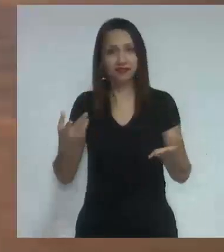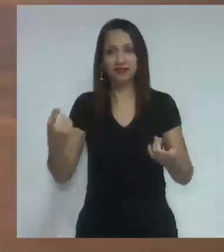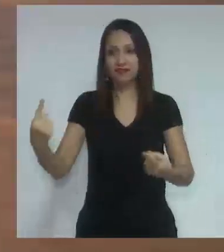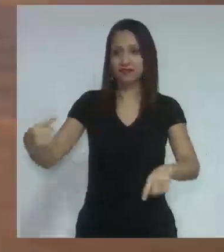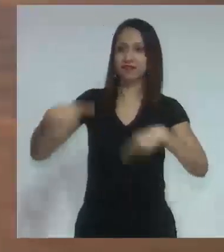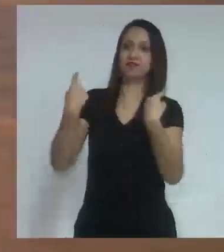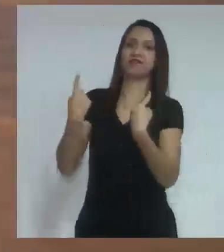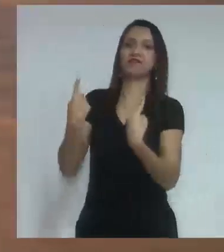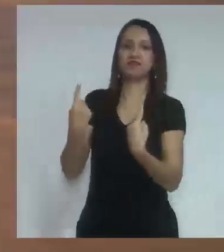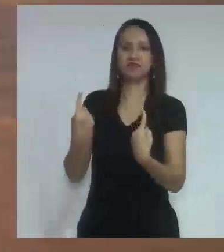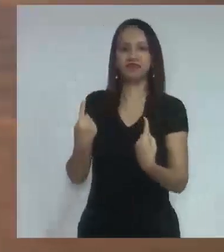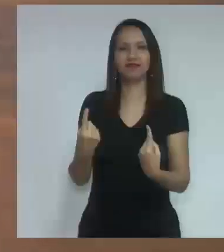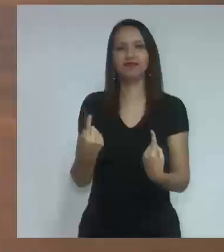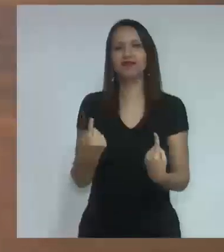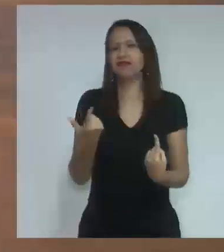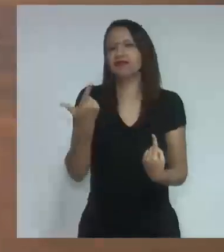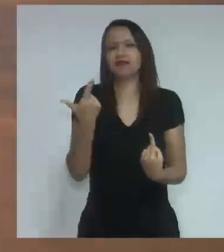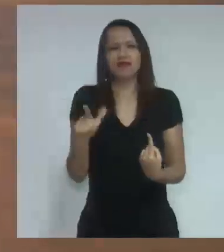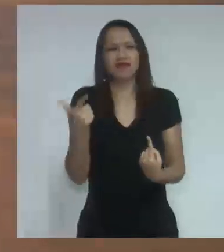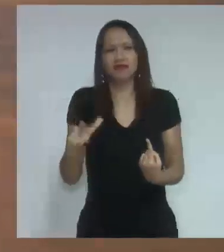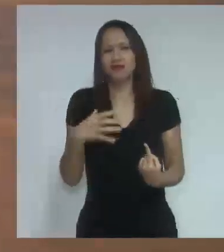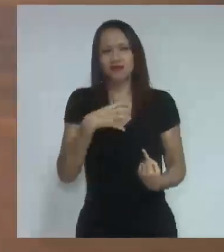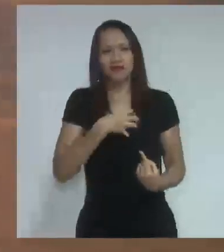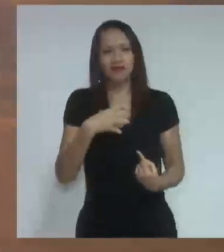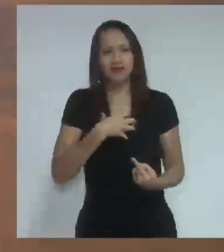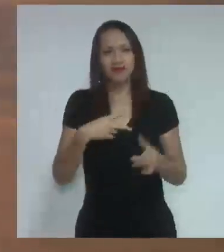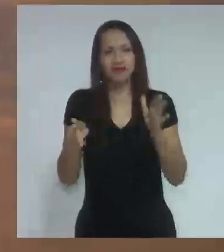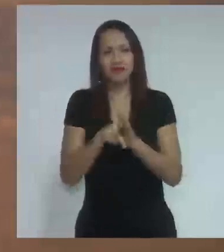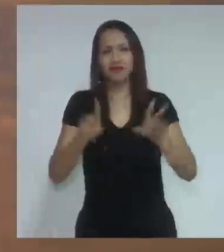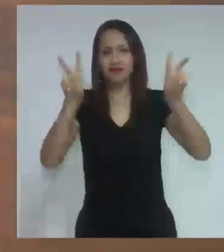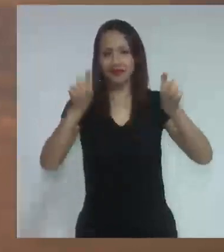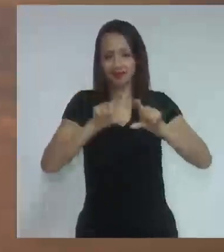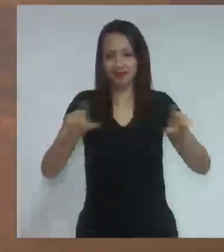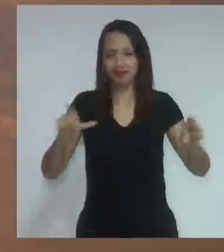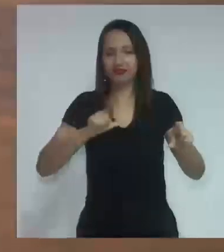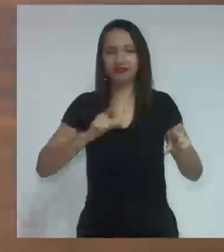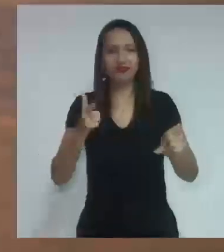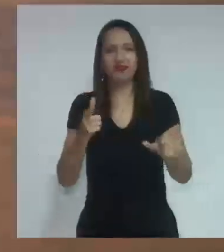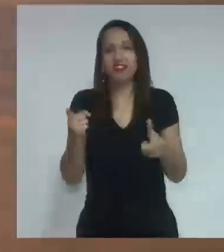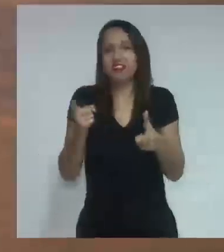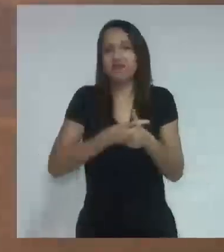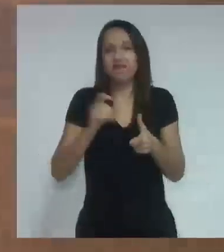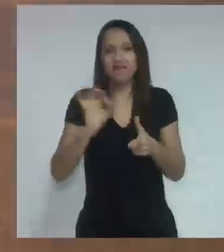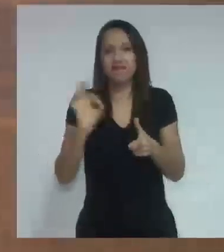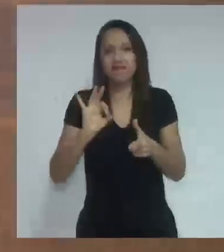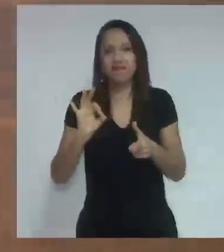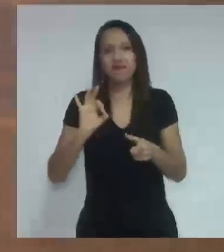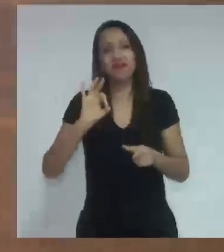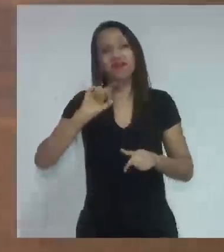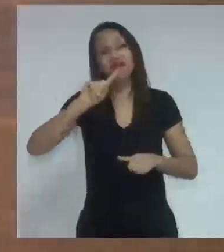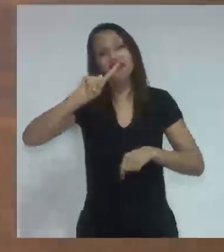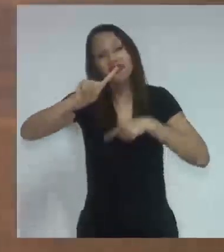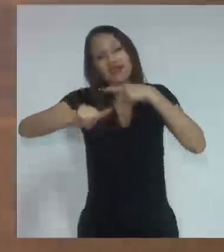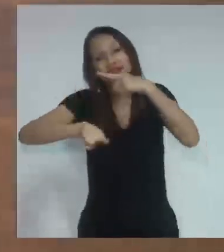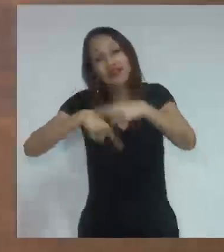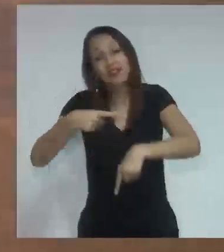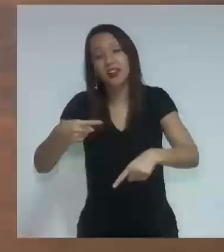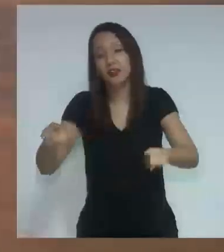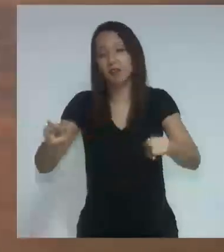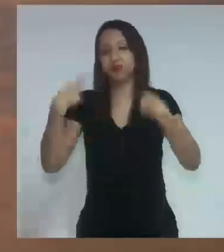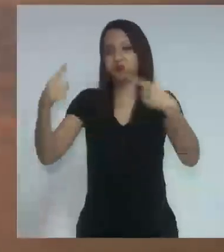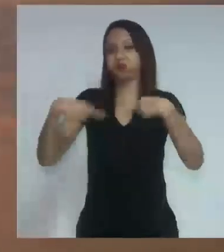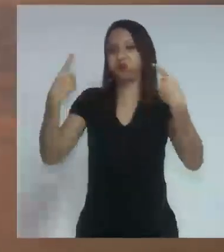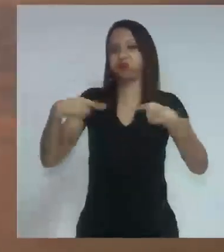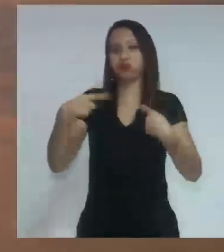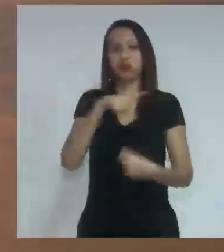nada devia a ninguém sobre os seus atos na Câmara Municipal. E depois veio falar da presidência. Foi isso que ele falou.